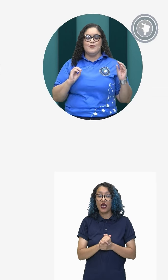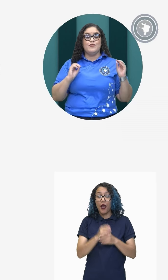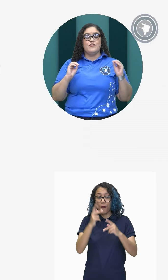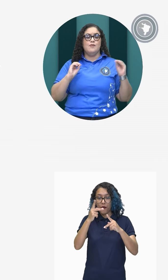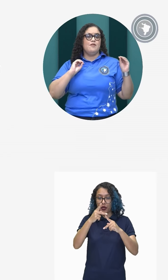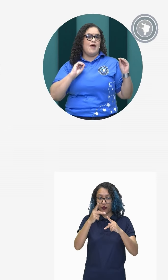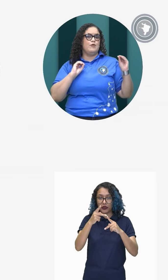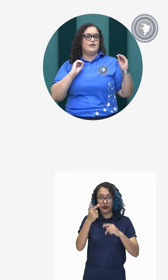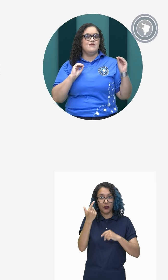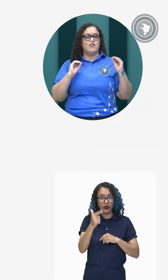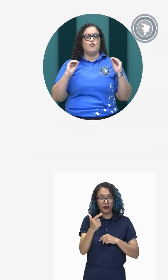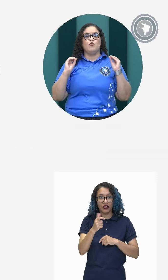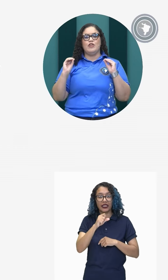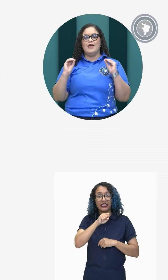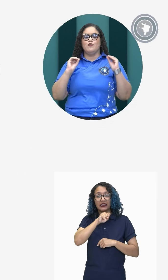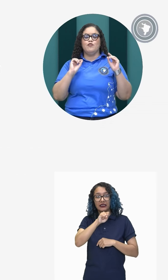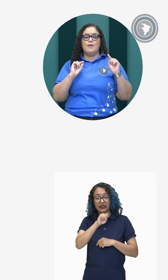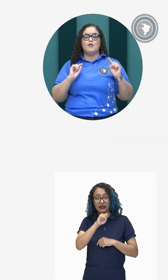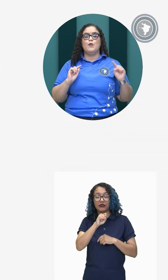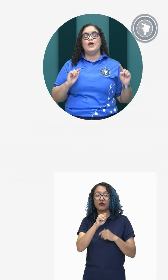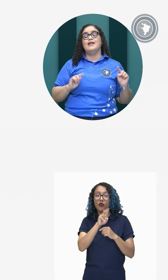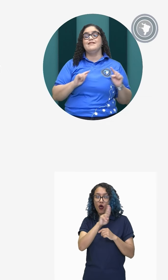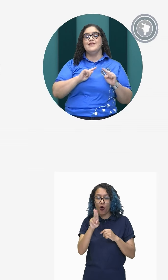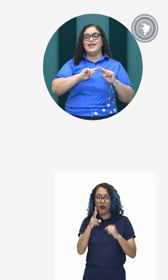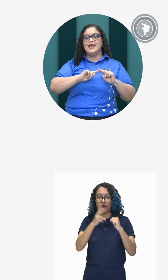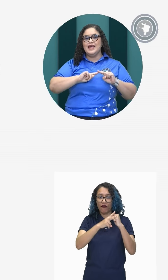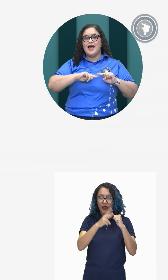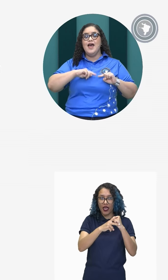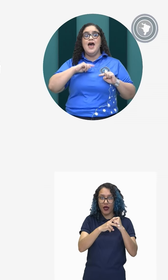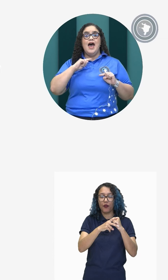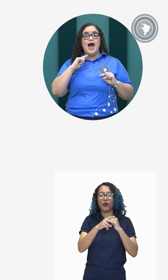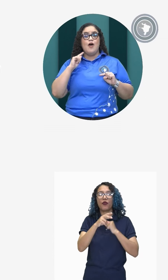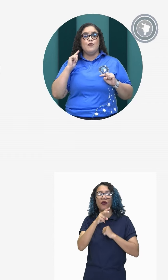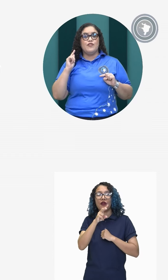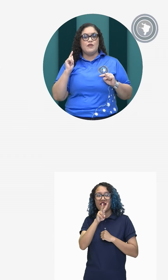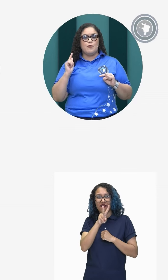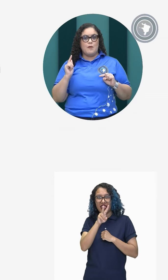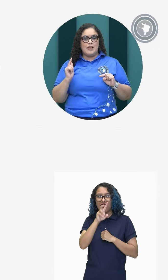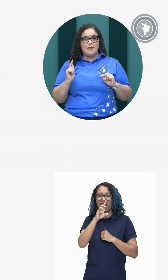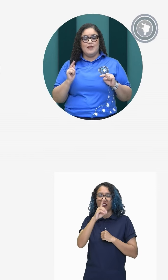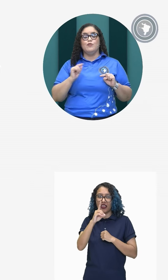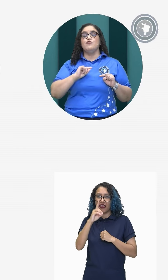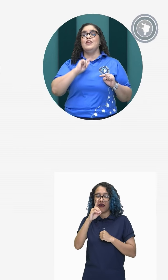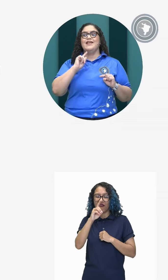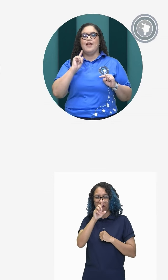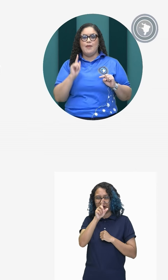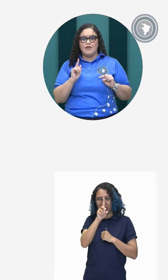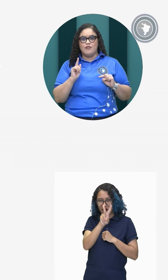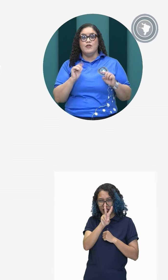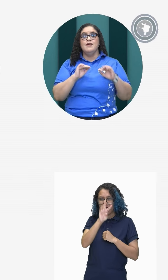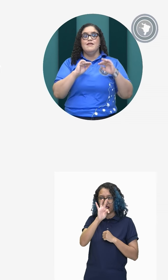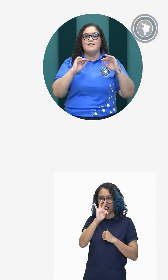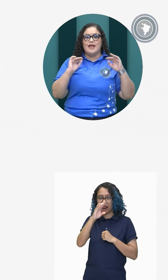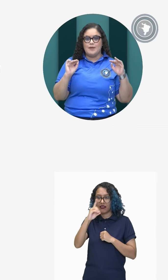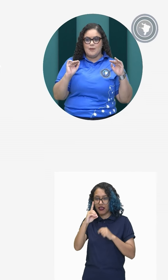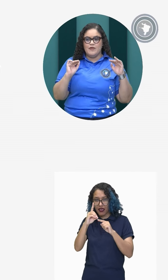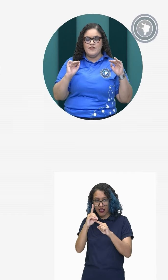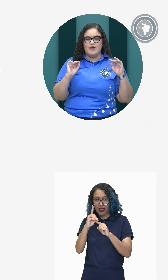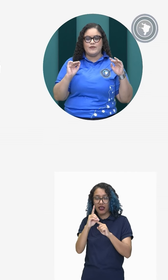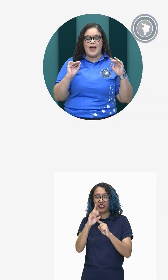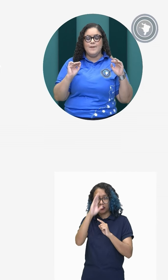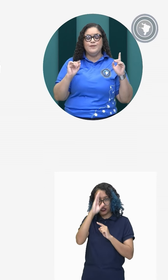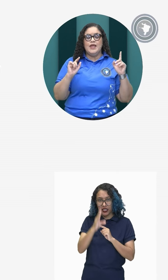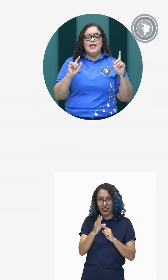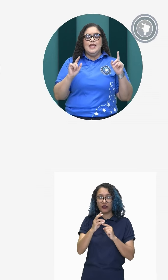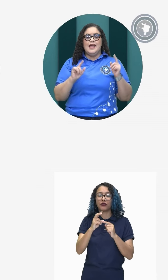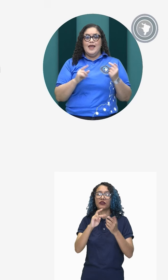ok? Então, se chama verbo transitivo direto justamente porque ele se liga ao seu complemento diretamente, sem